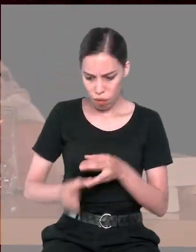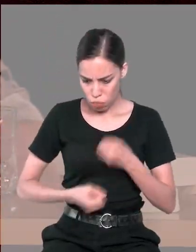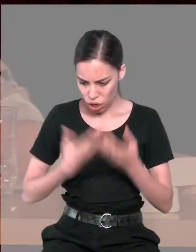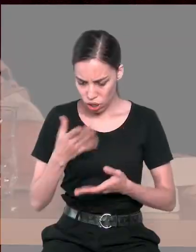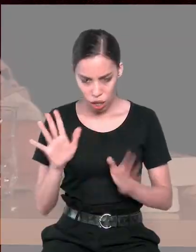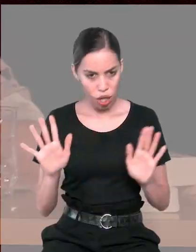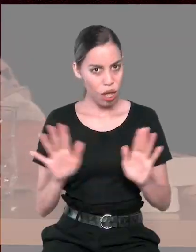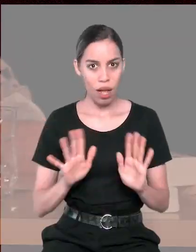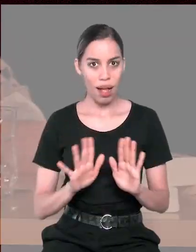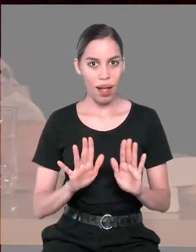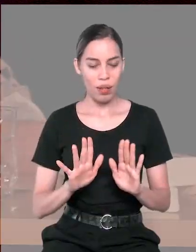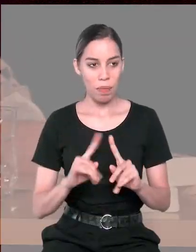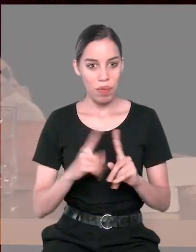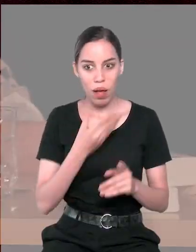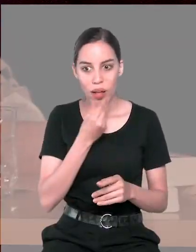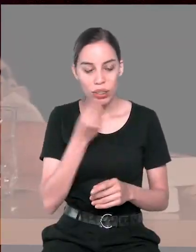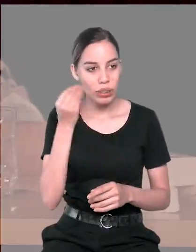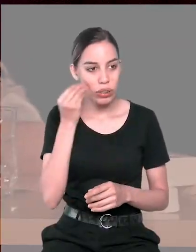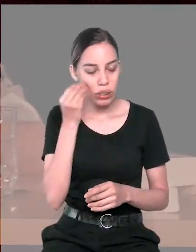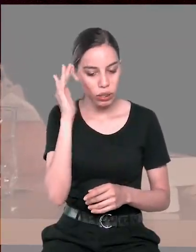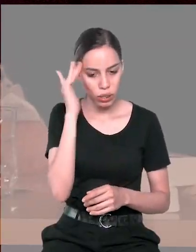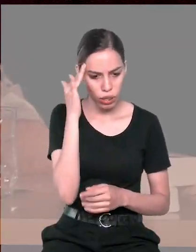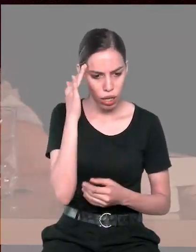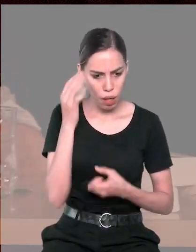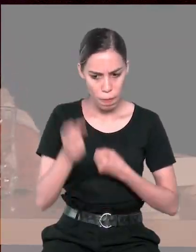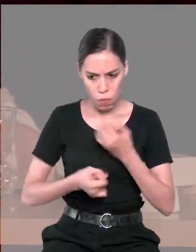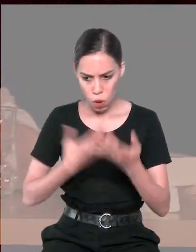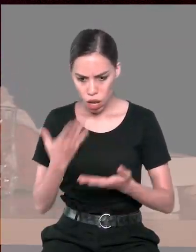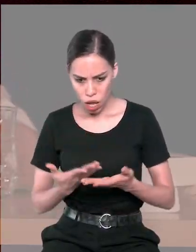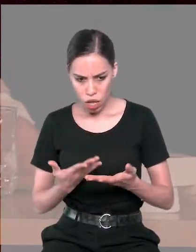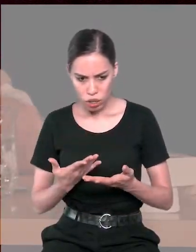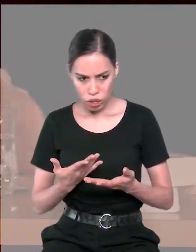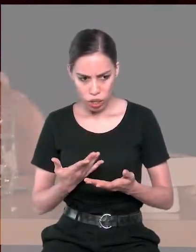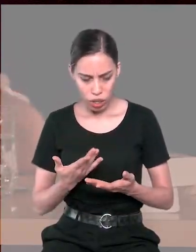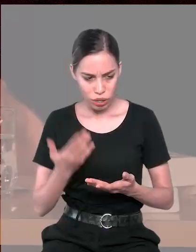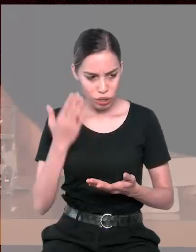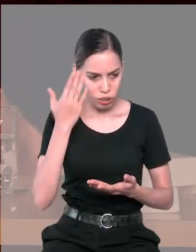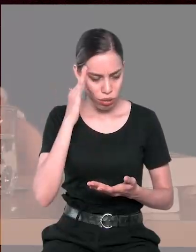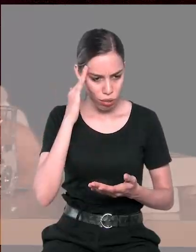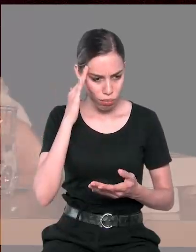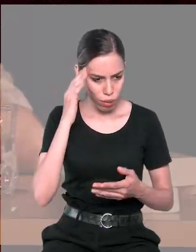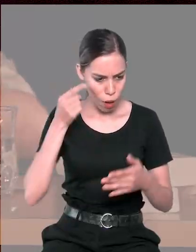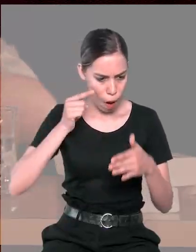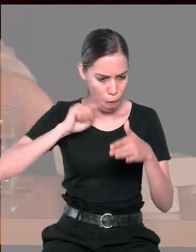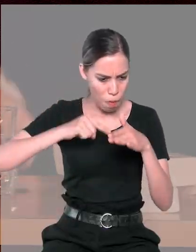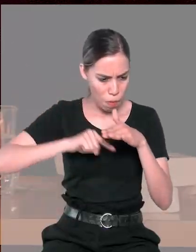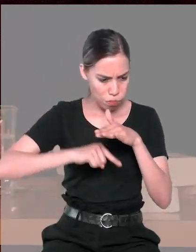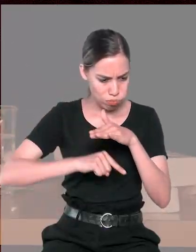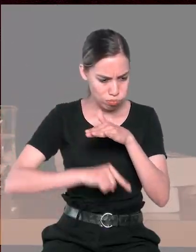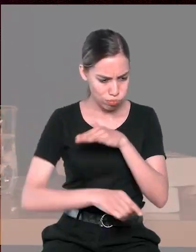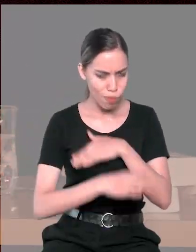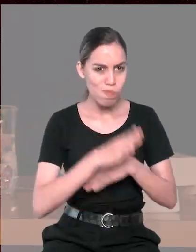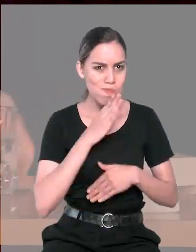mas na medida que ele tenta começar a entender o que é o poético, quando ele se vê, ele está envolvido nas amarras de uma